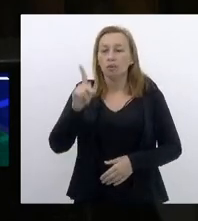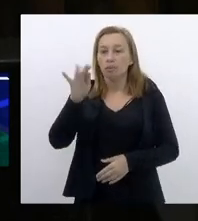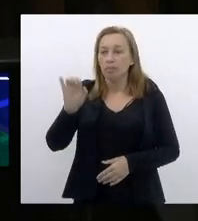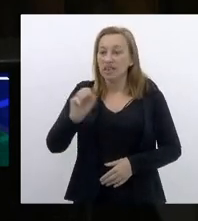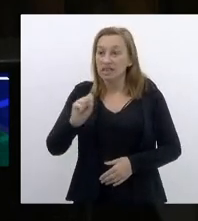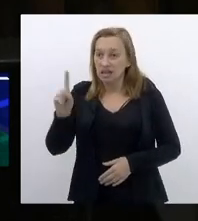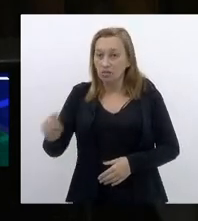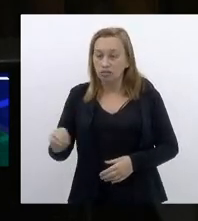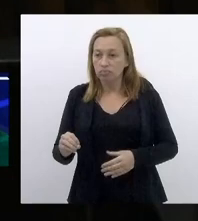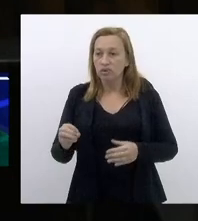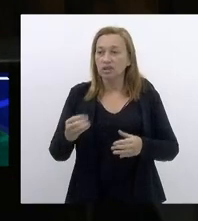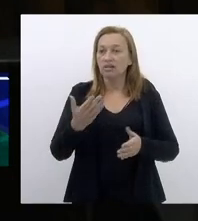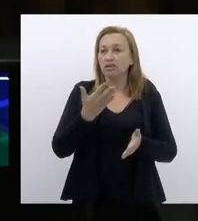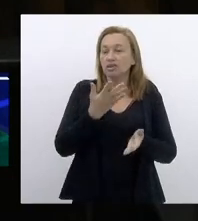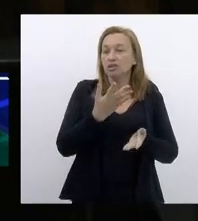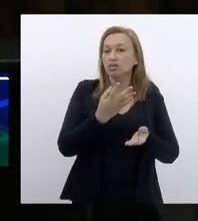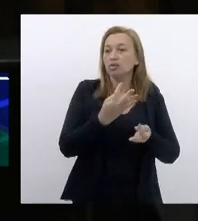câncer,